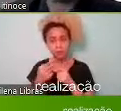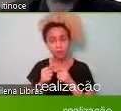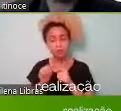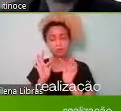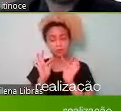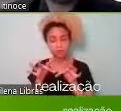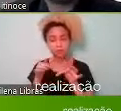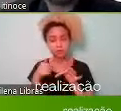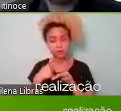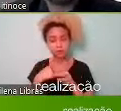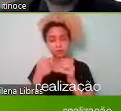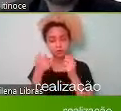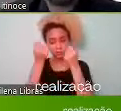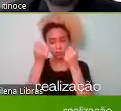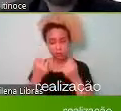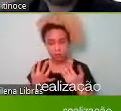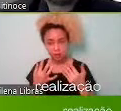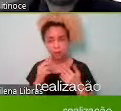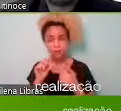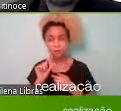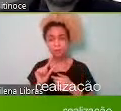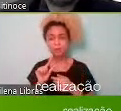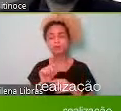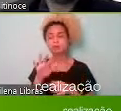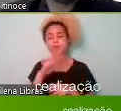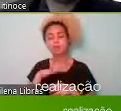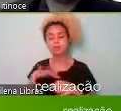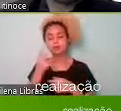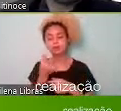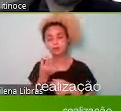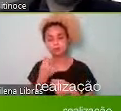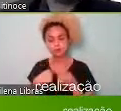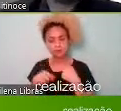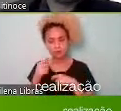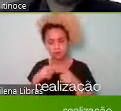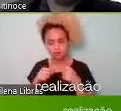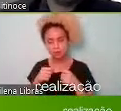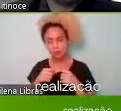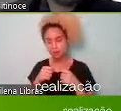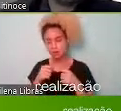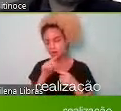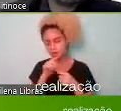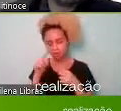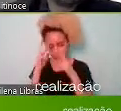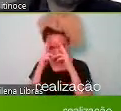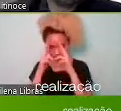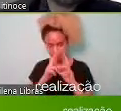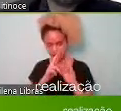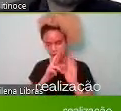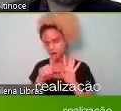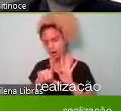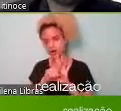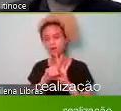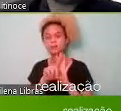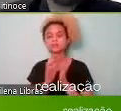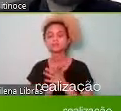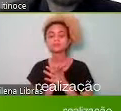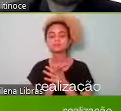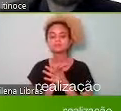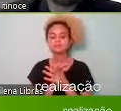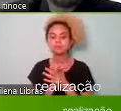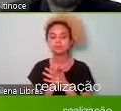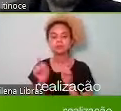falar um pouquinho sobre essa parte financeira aí, né, que não cumprir a lei. Credenciar bombeiros civis, centros